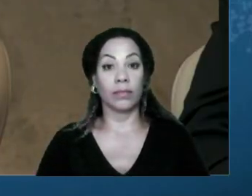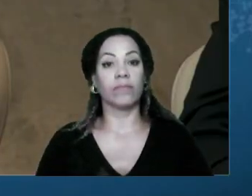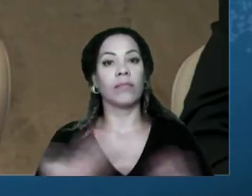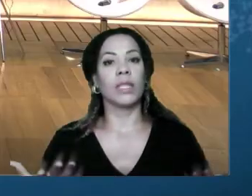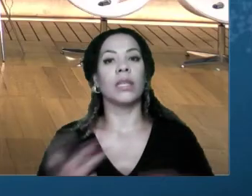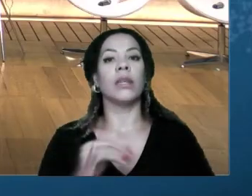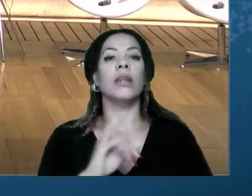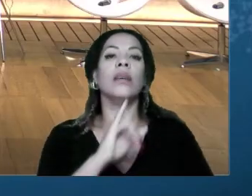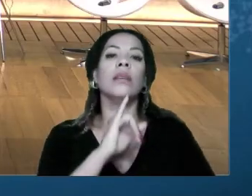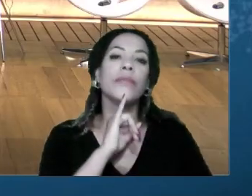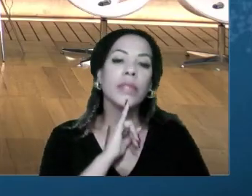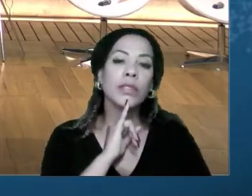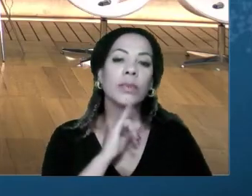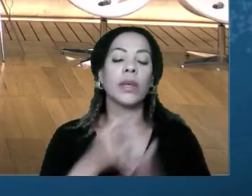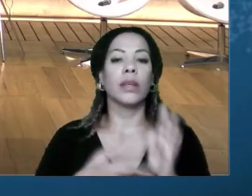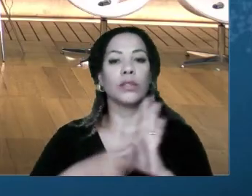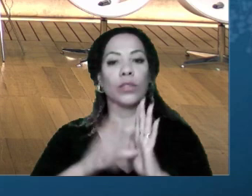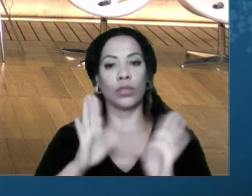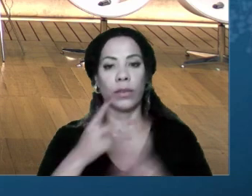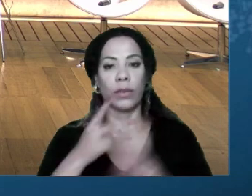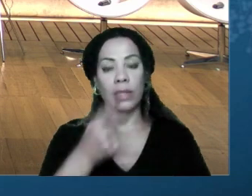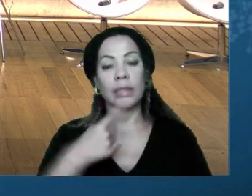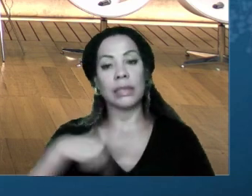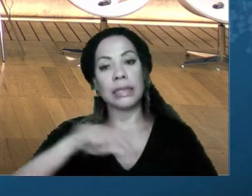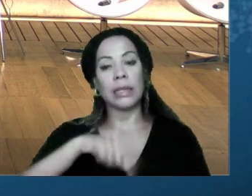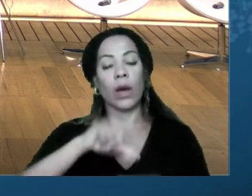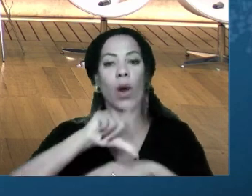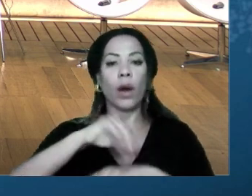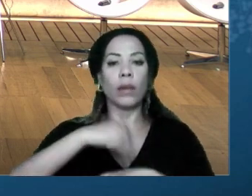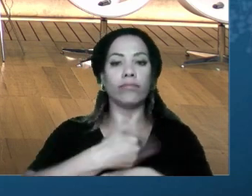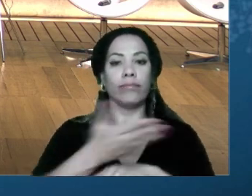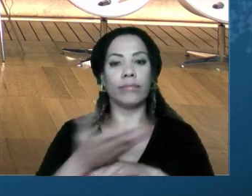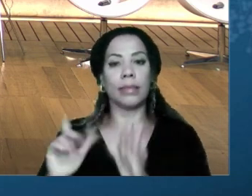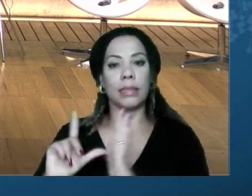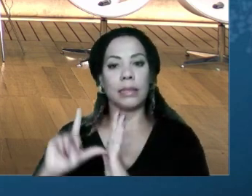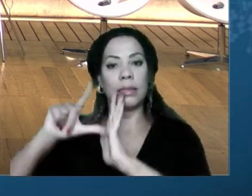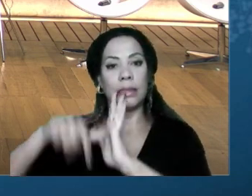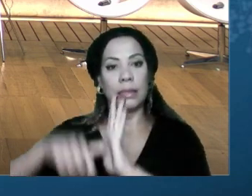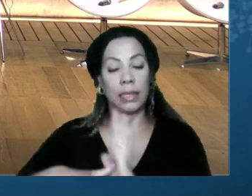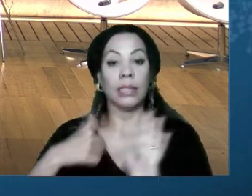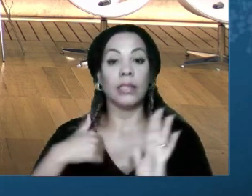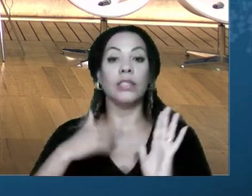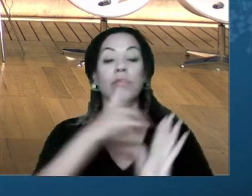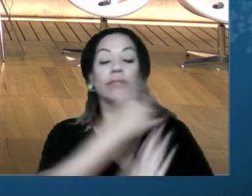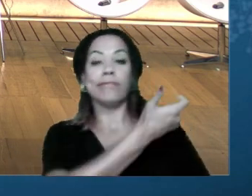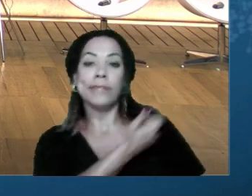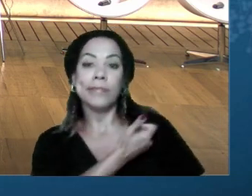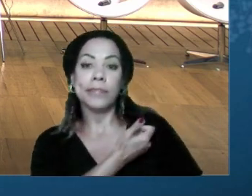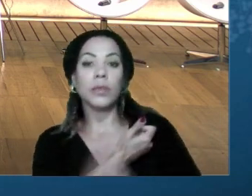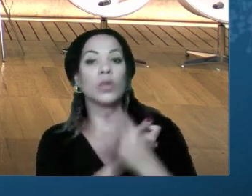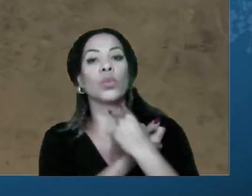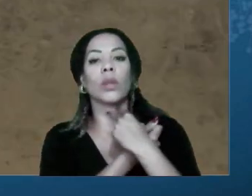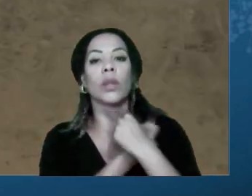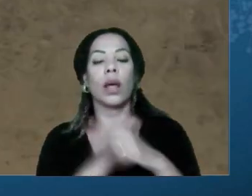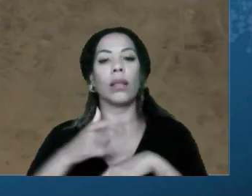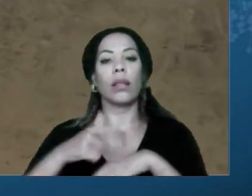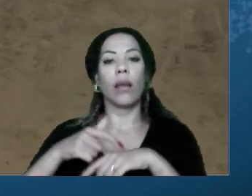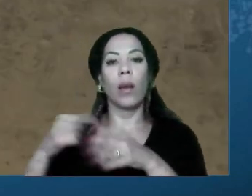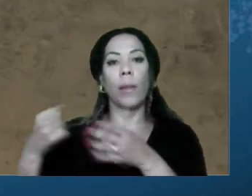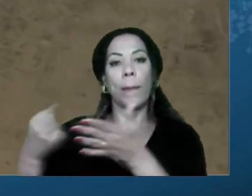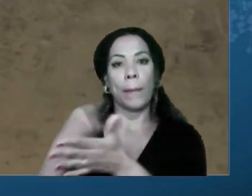Infelizmente, como mencionei anteriormente, nós estamos atrasados e já me disseram que nós não temos tempo para perguntas.